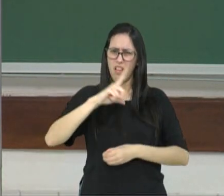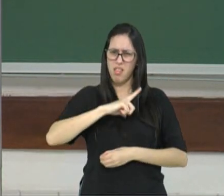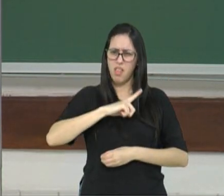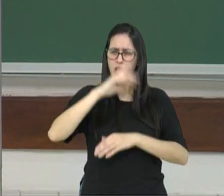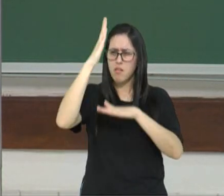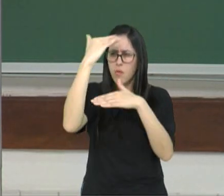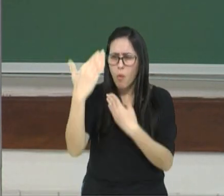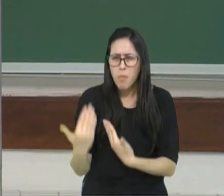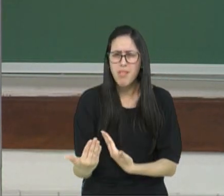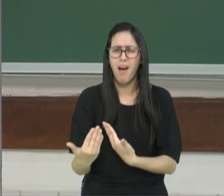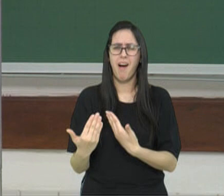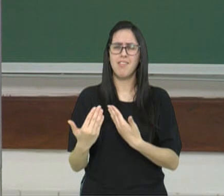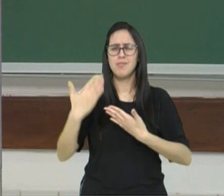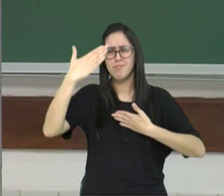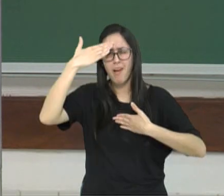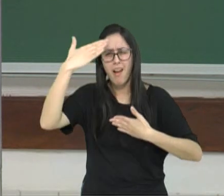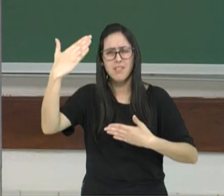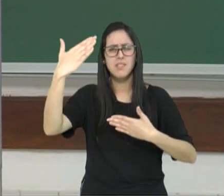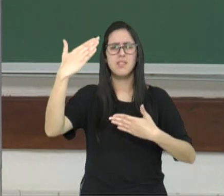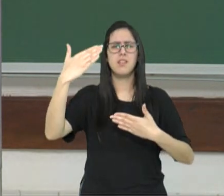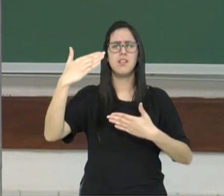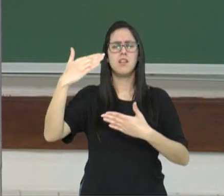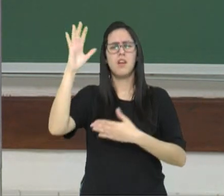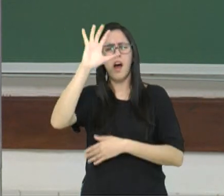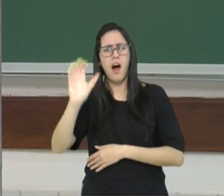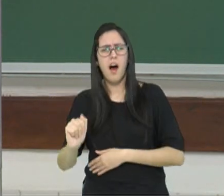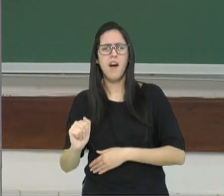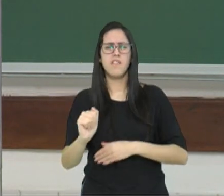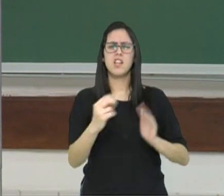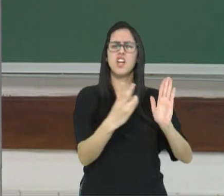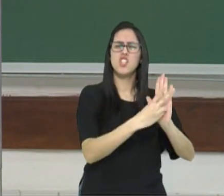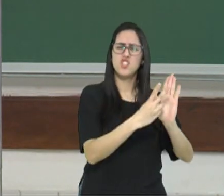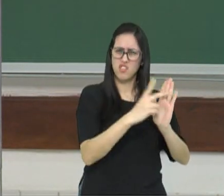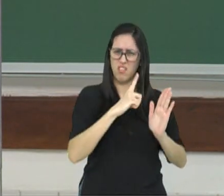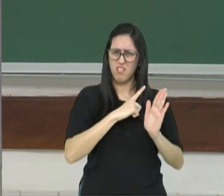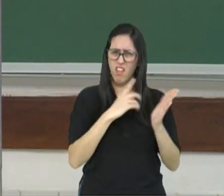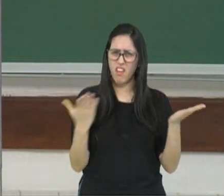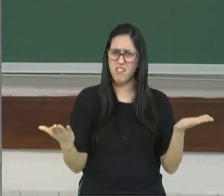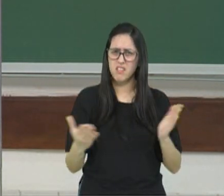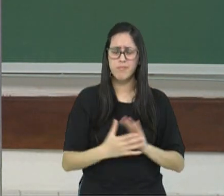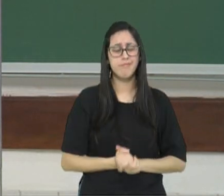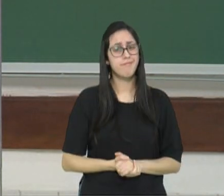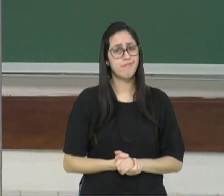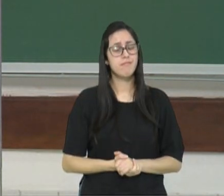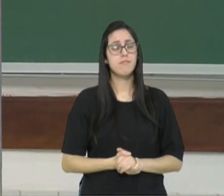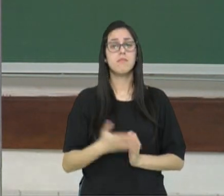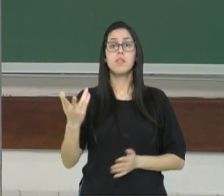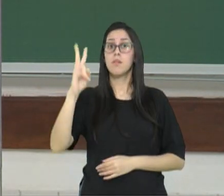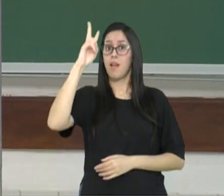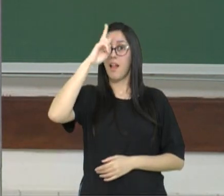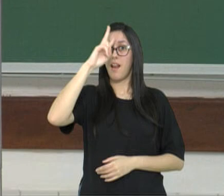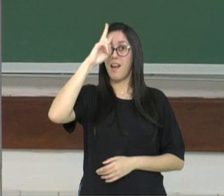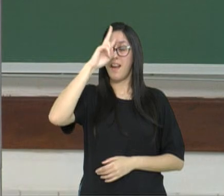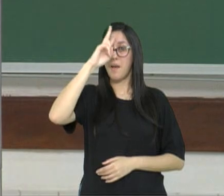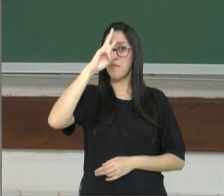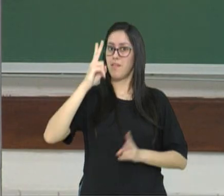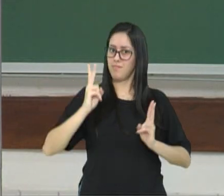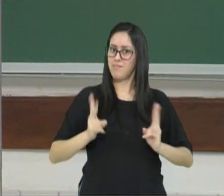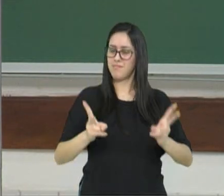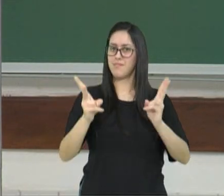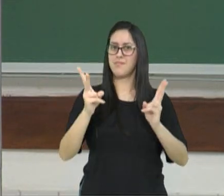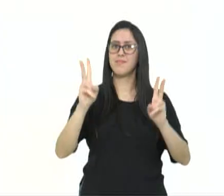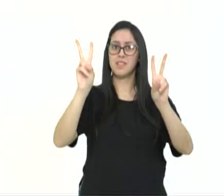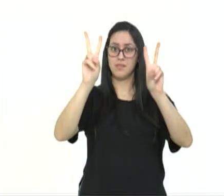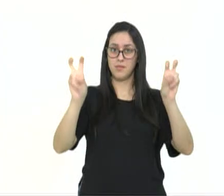homenagem a essa população que foi tão importante para nós? Bom, vamos relembrar então e encaminhar o nosso conteúdo.